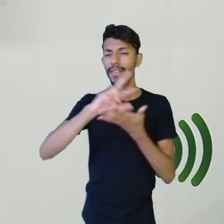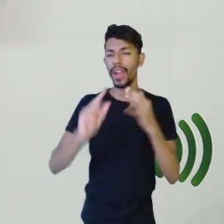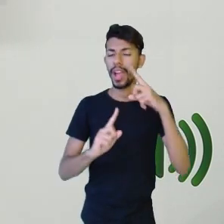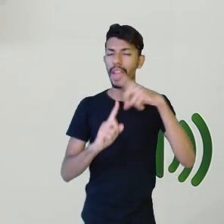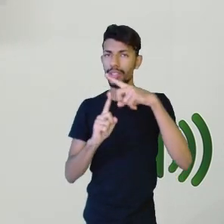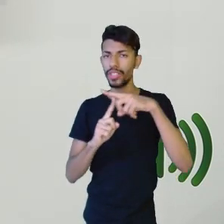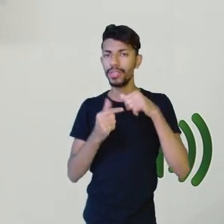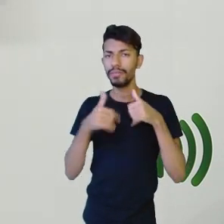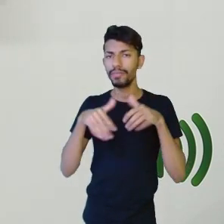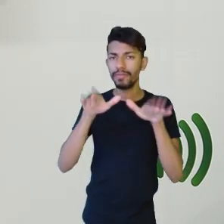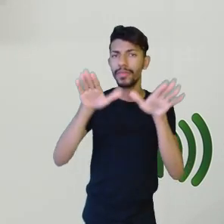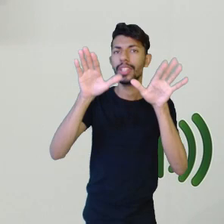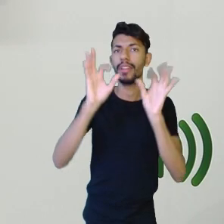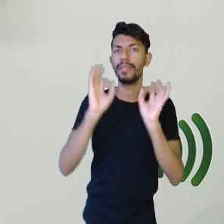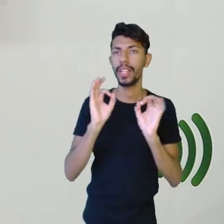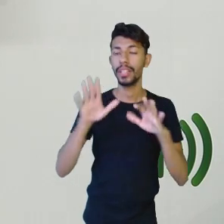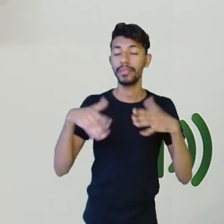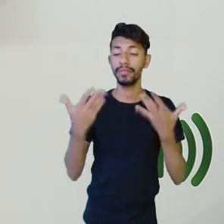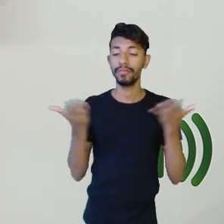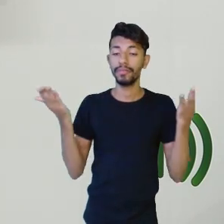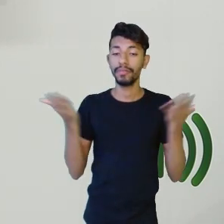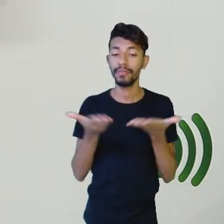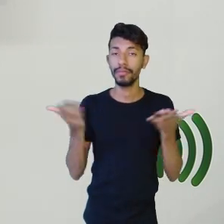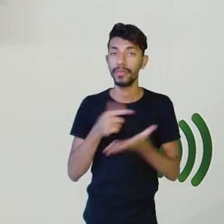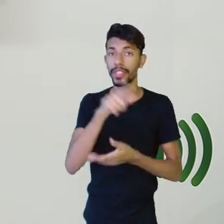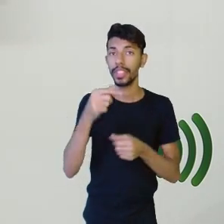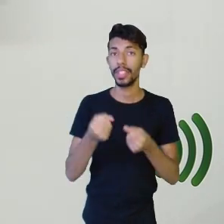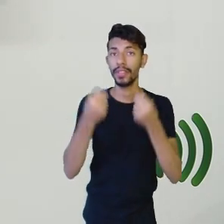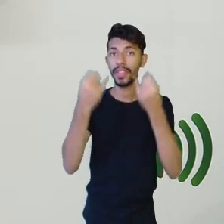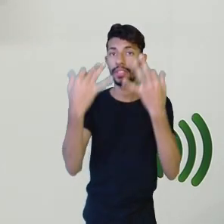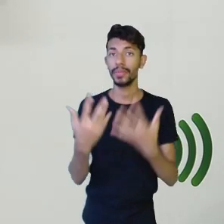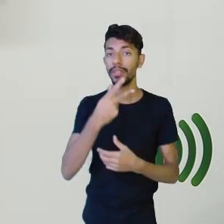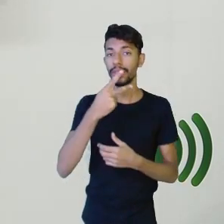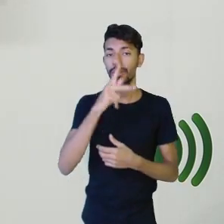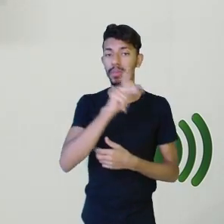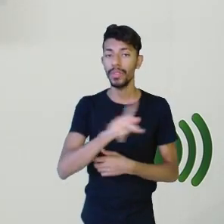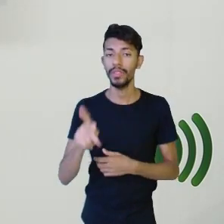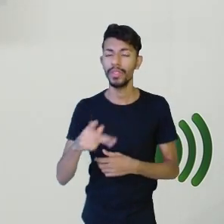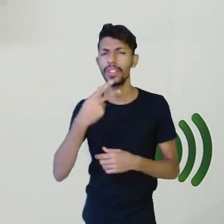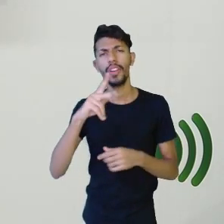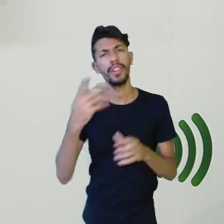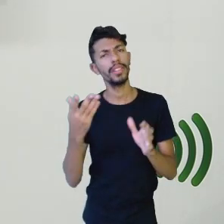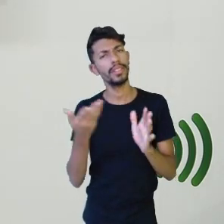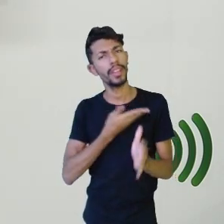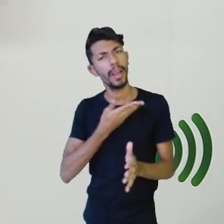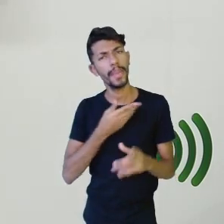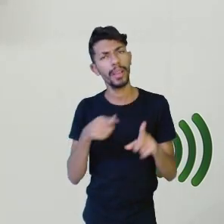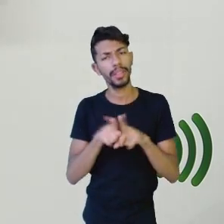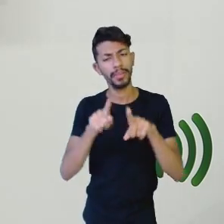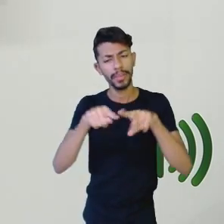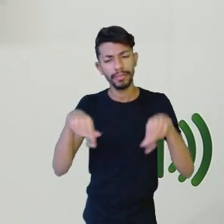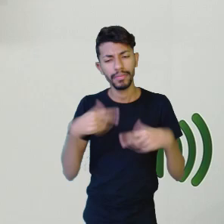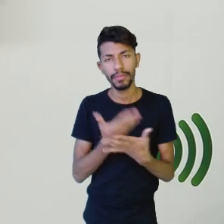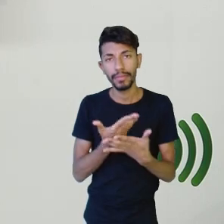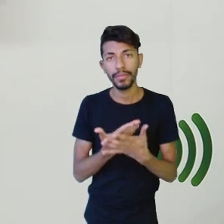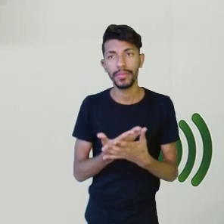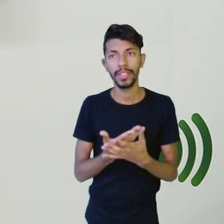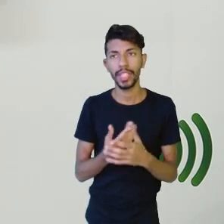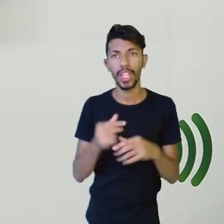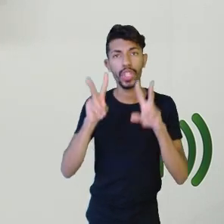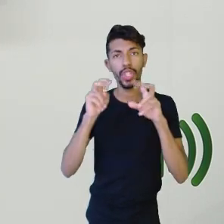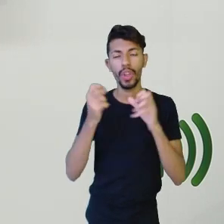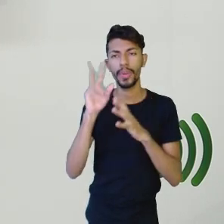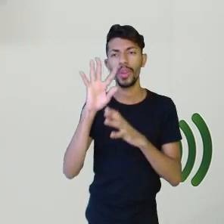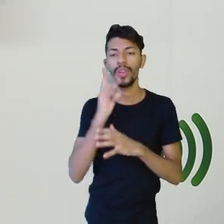de aves. E agora você vai... fala para a professora, fala para os teus colegas da sala, desse conhecimento que a gente